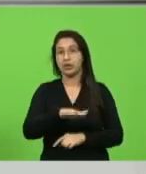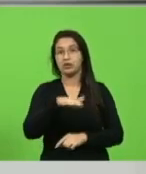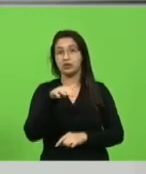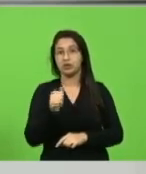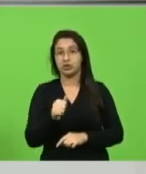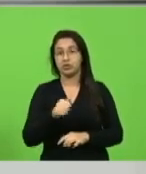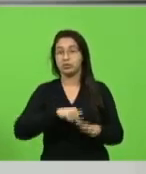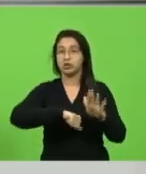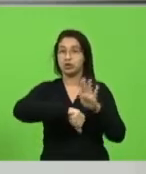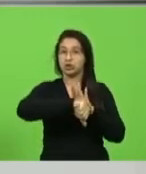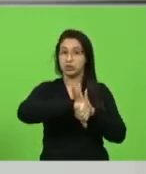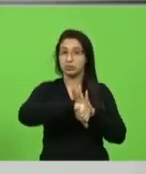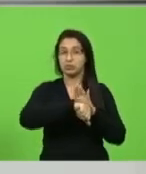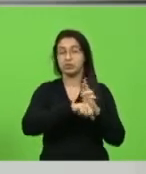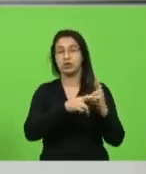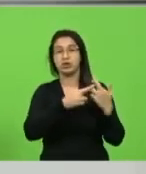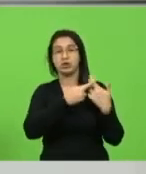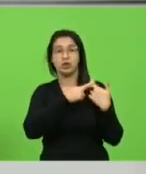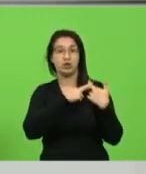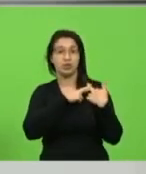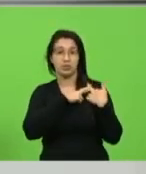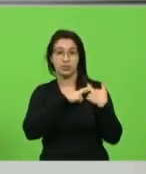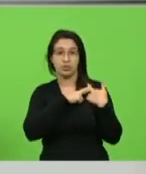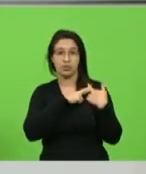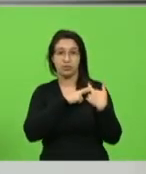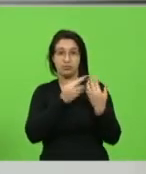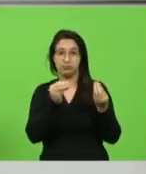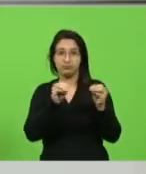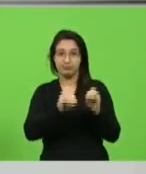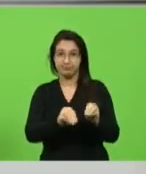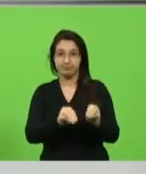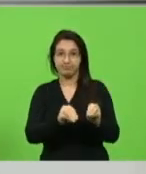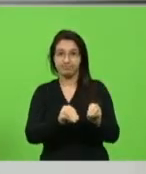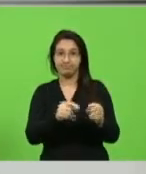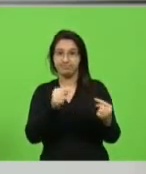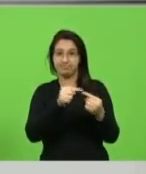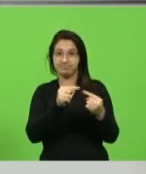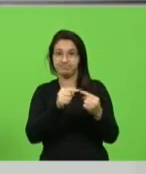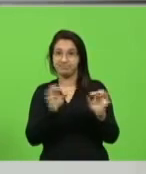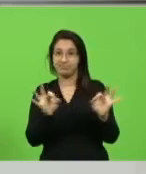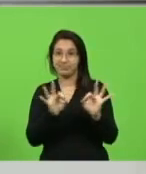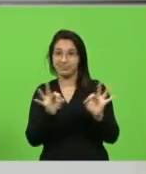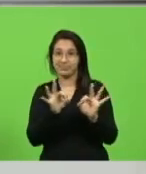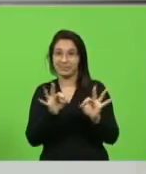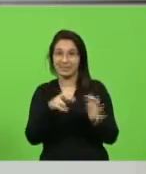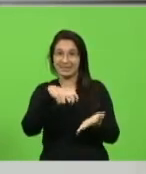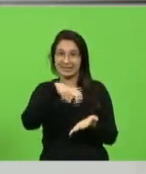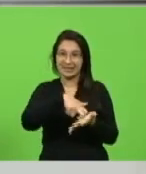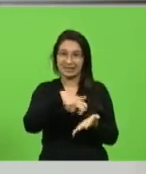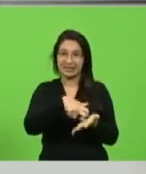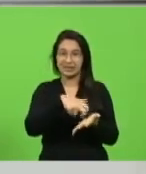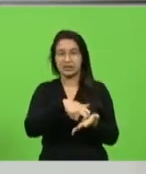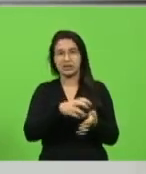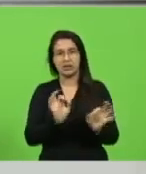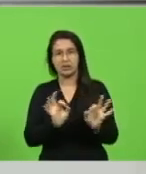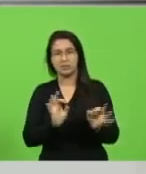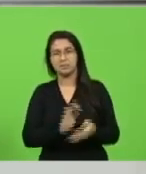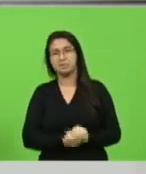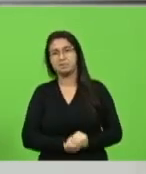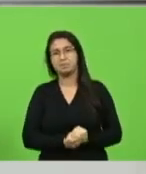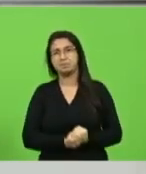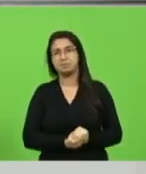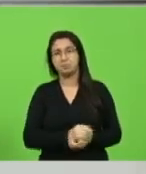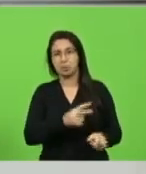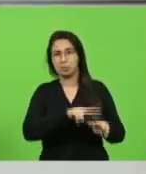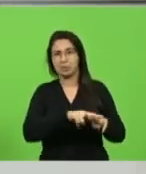de responsabilidade não se aplica uma pena. E continua. Como diz